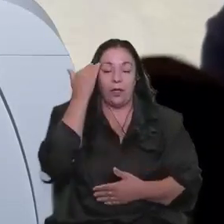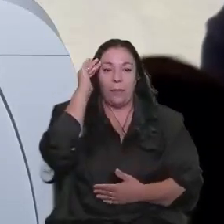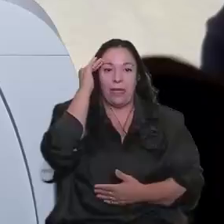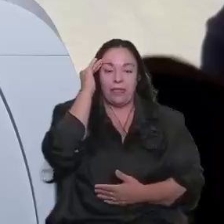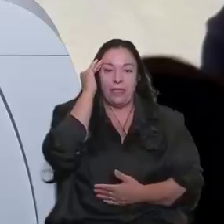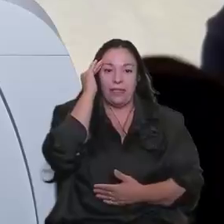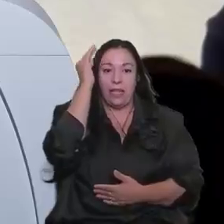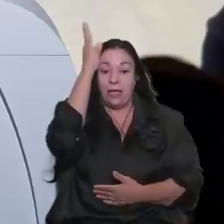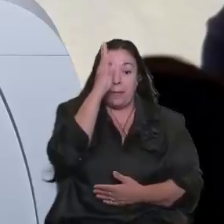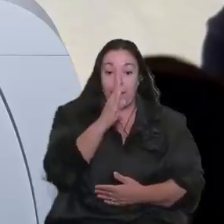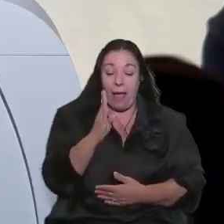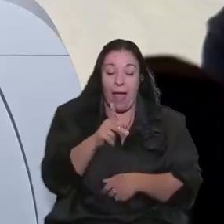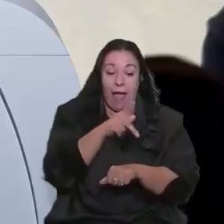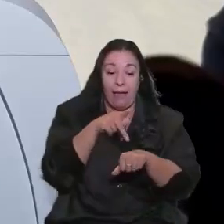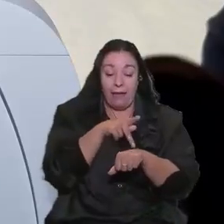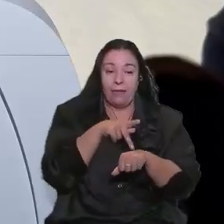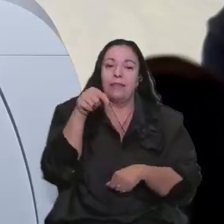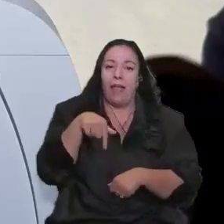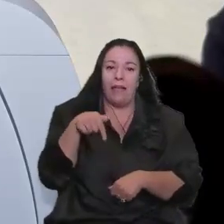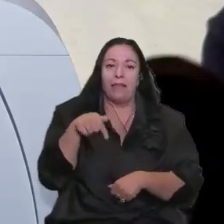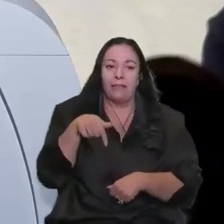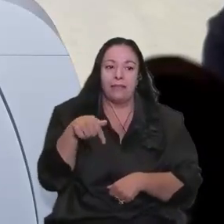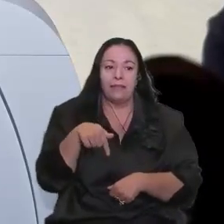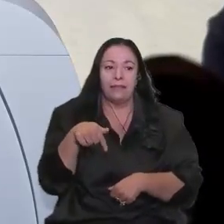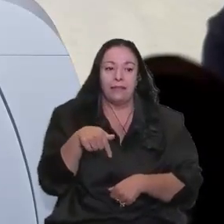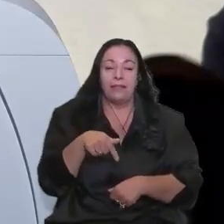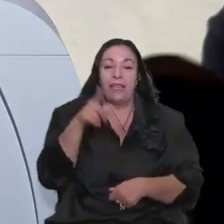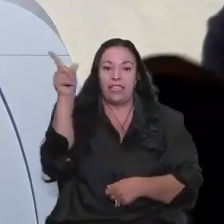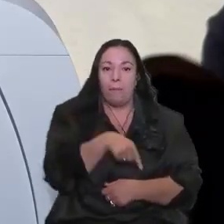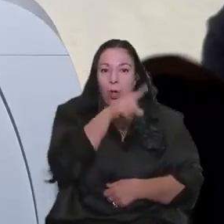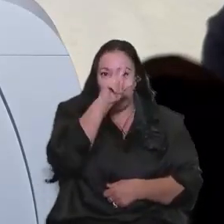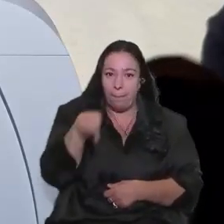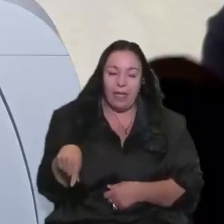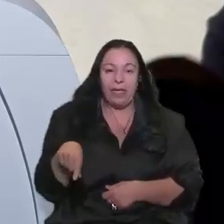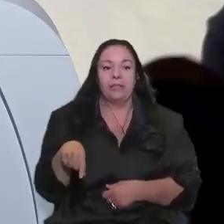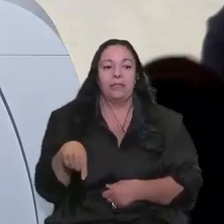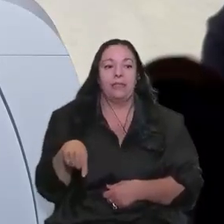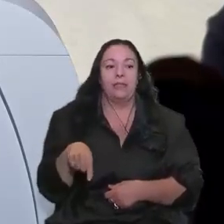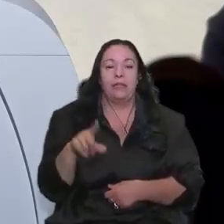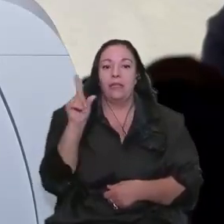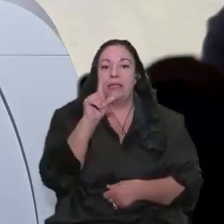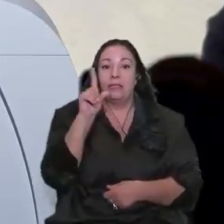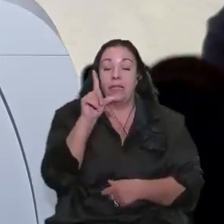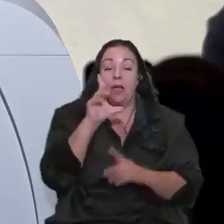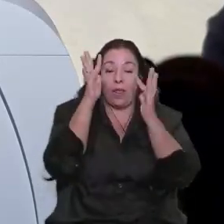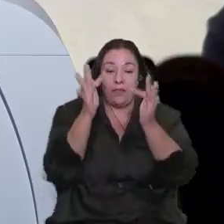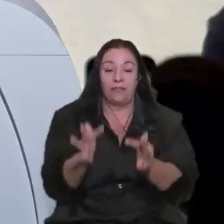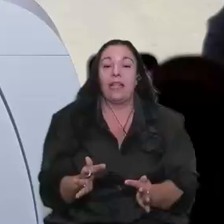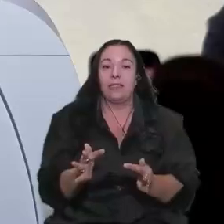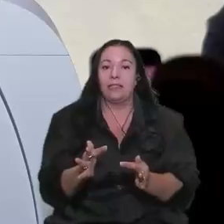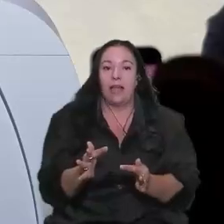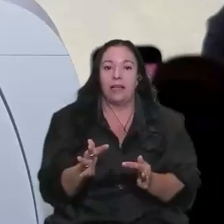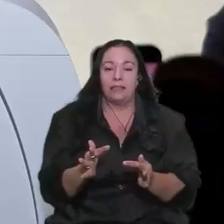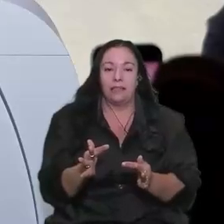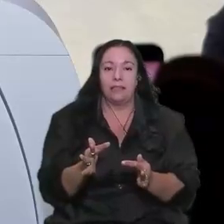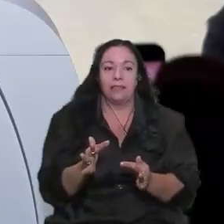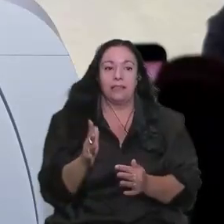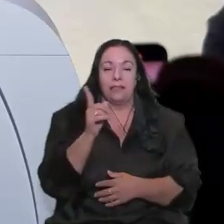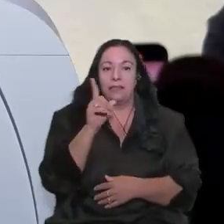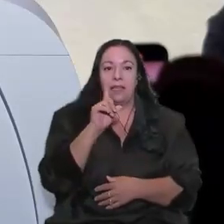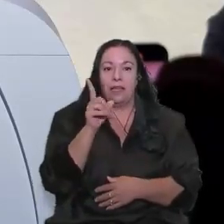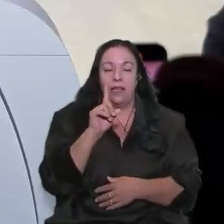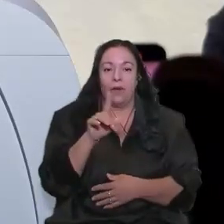com penas vermelhas. É possível ver a silhueta da plateia de frente ao palco e, de tempos em tempos, ela é filmada e está